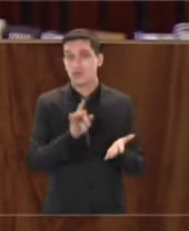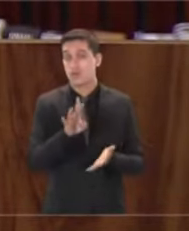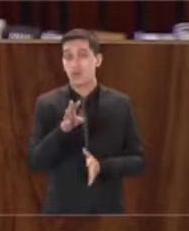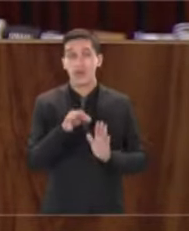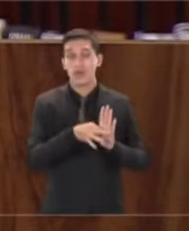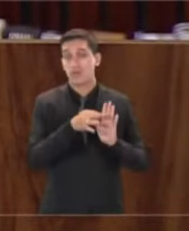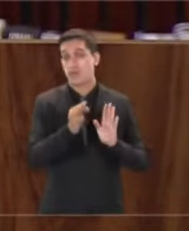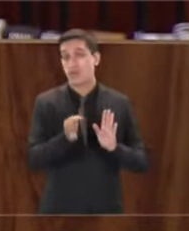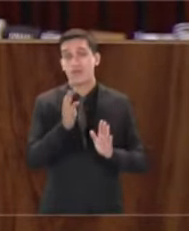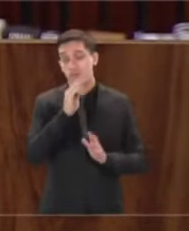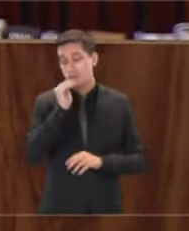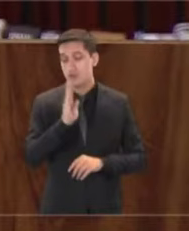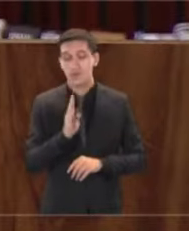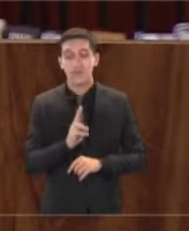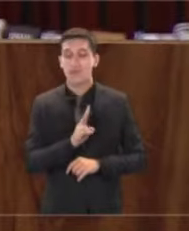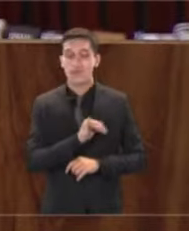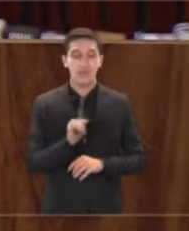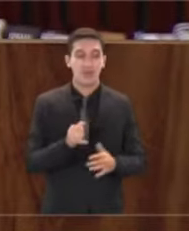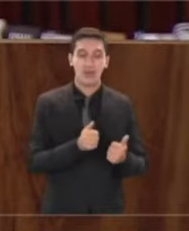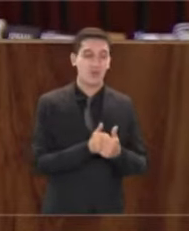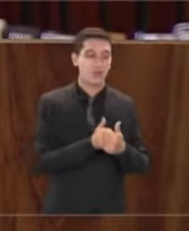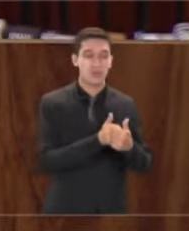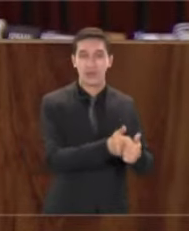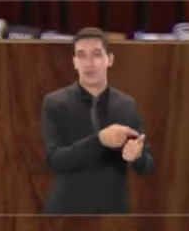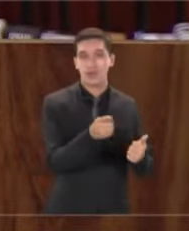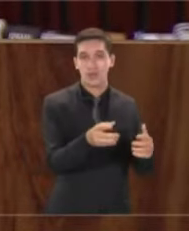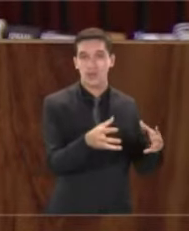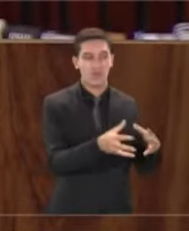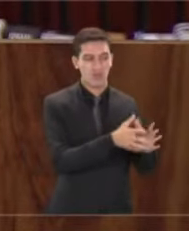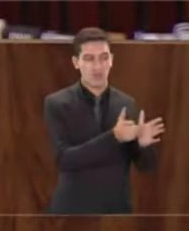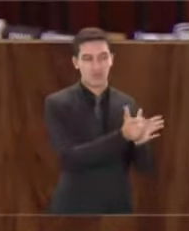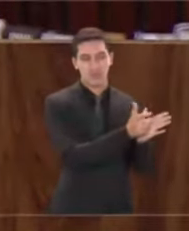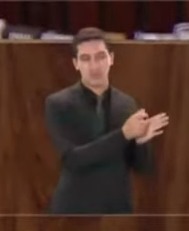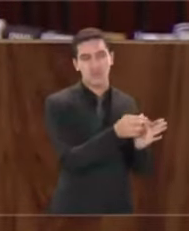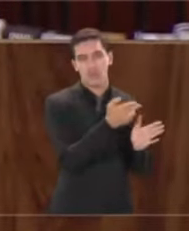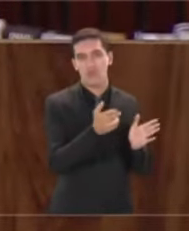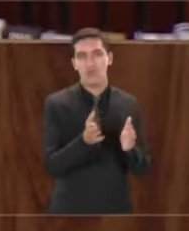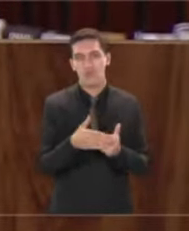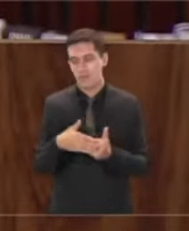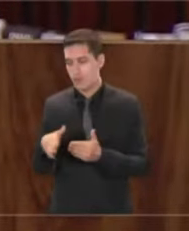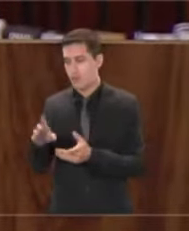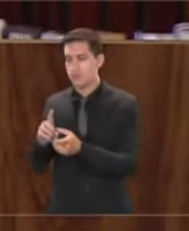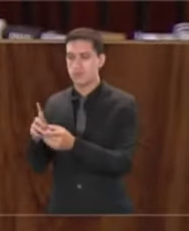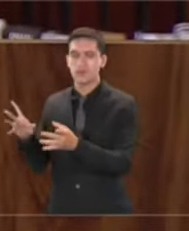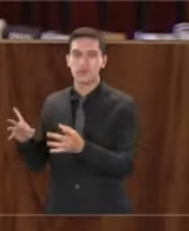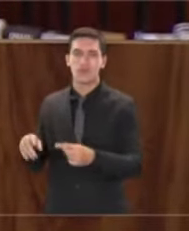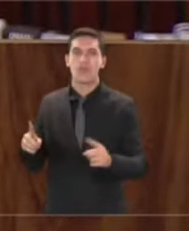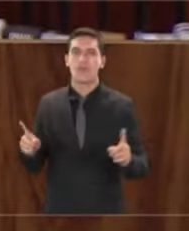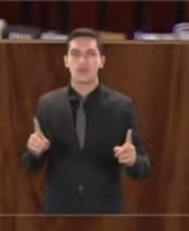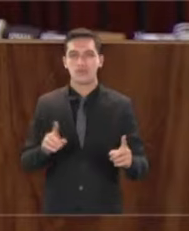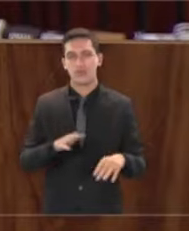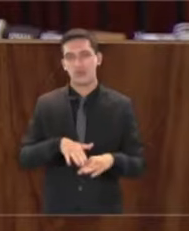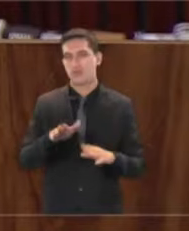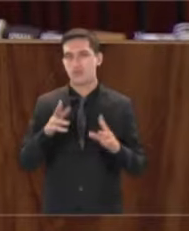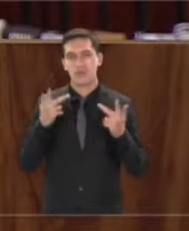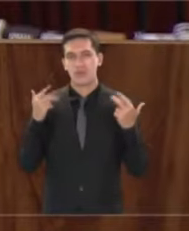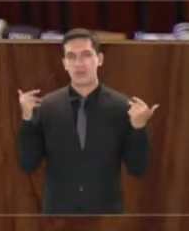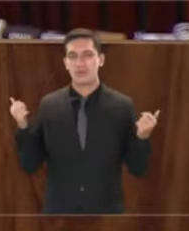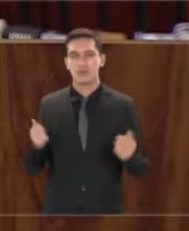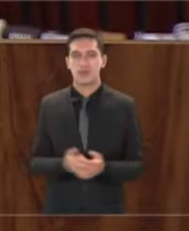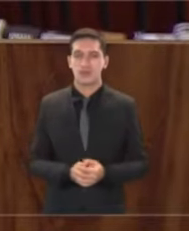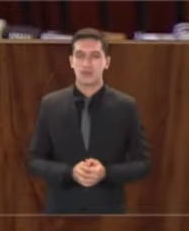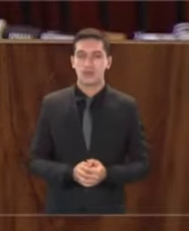O Brasil vai na direção do Comando Vermelho ou na direção do Verde e Amarelo? Uma coisa mais genérica.